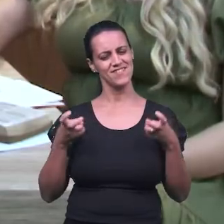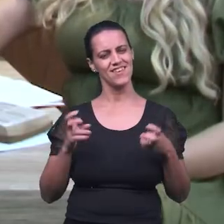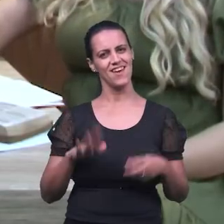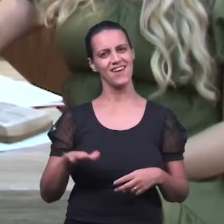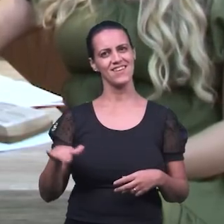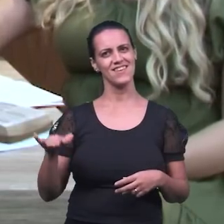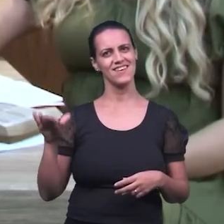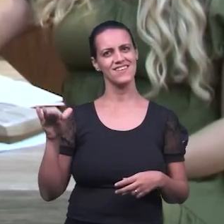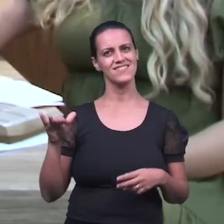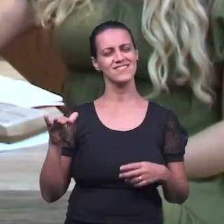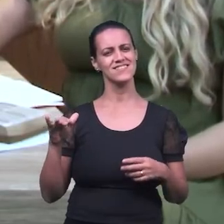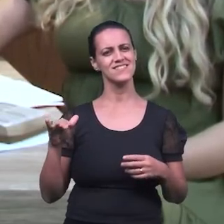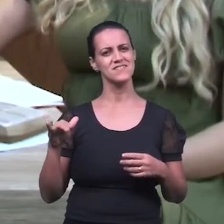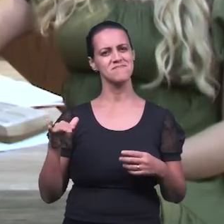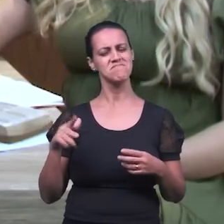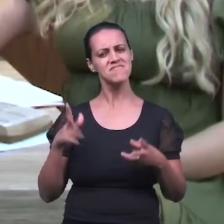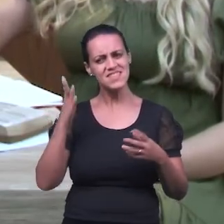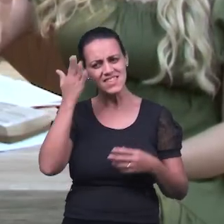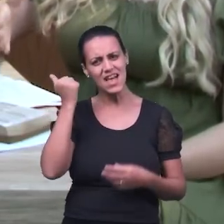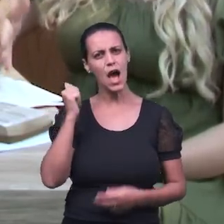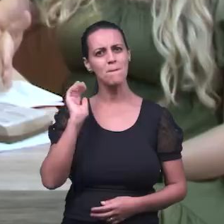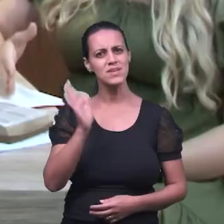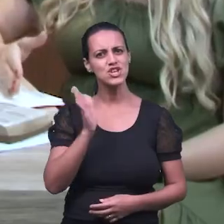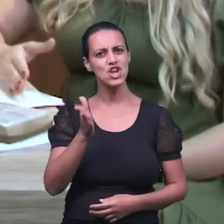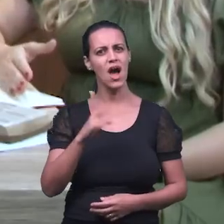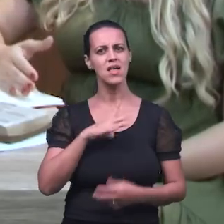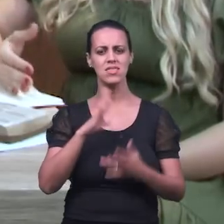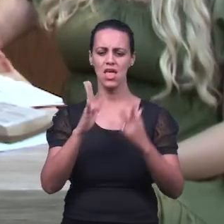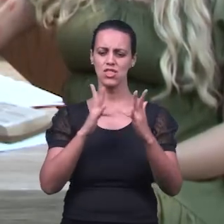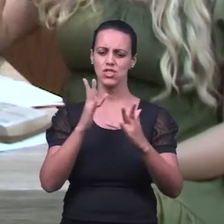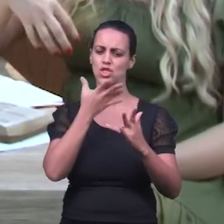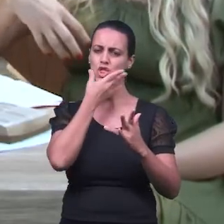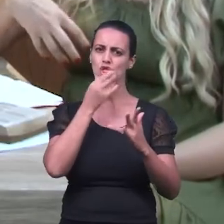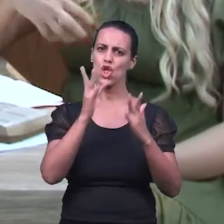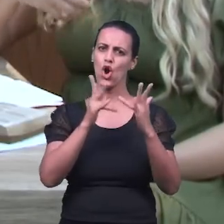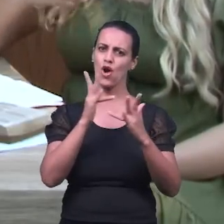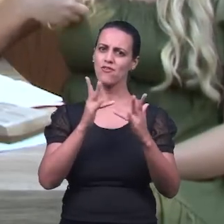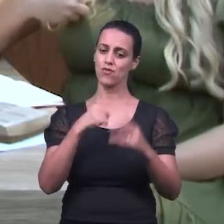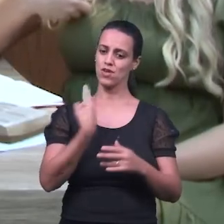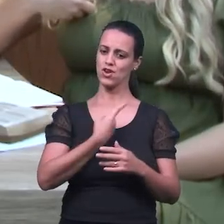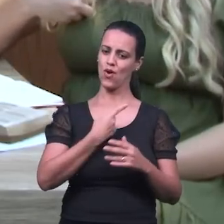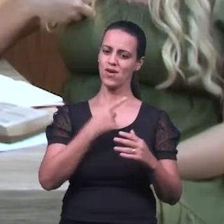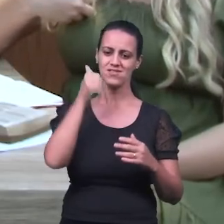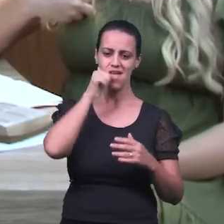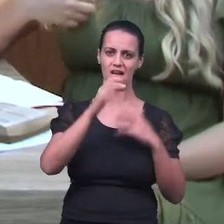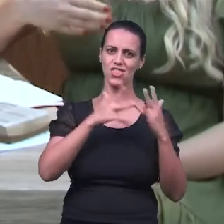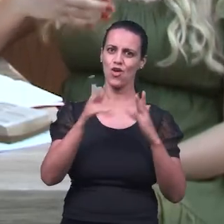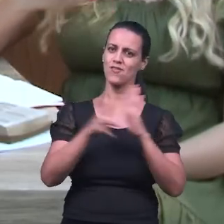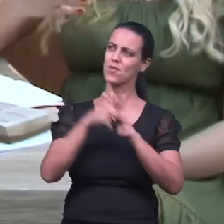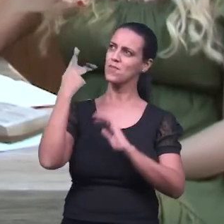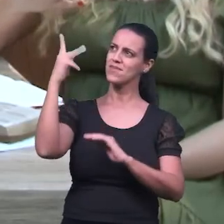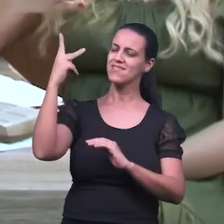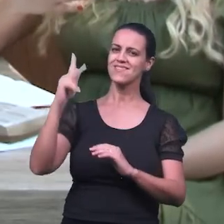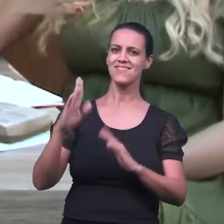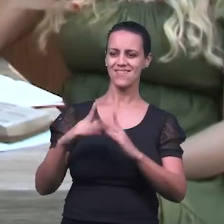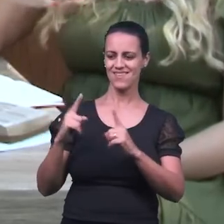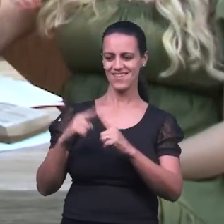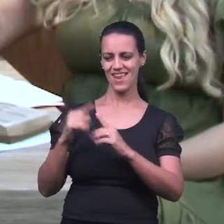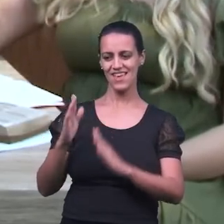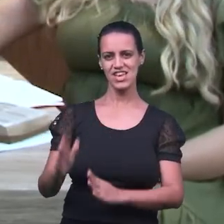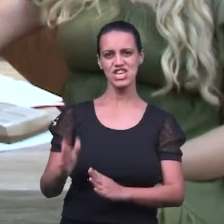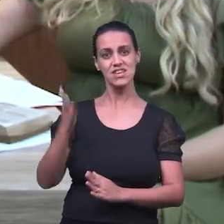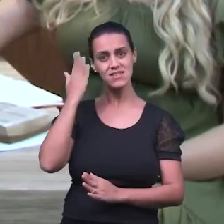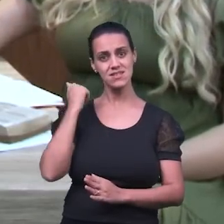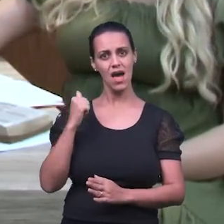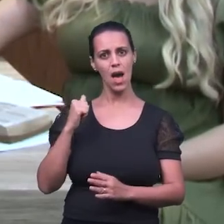ali crescendo, sabendo já que existe um noivo e que nós, né, somos a noiva, a igreja. E elas sabem identificar que